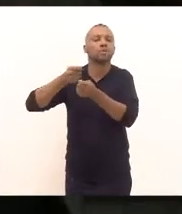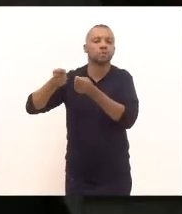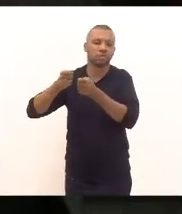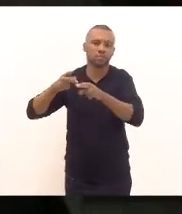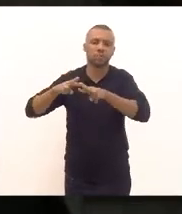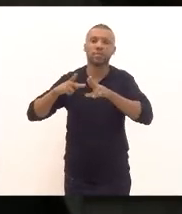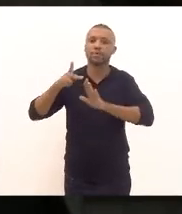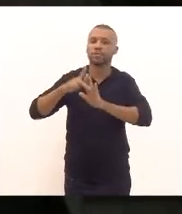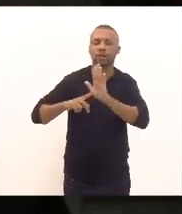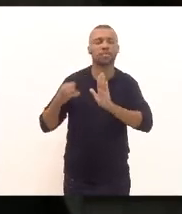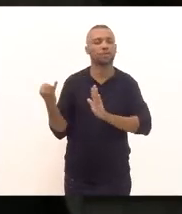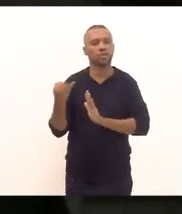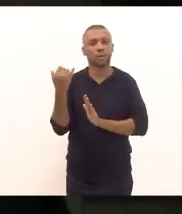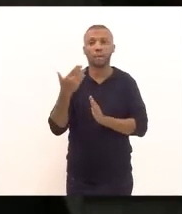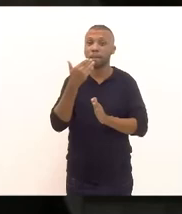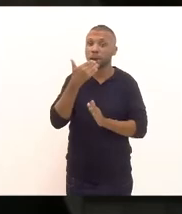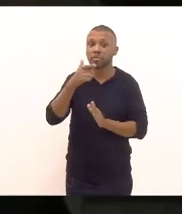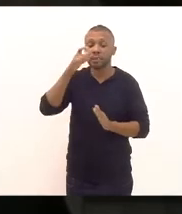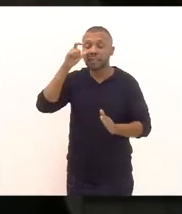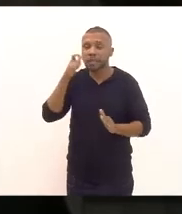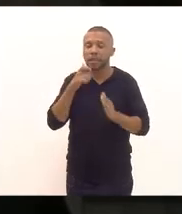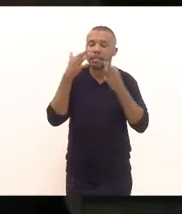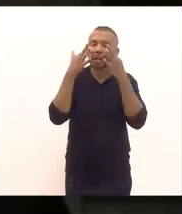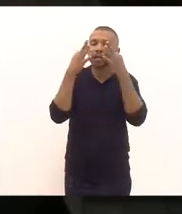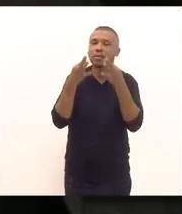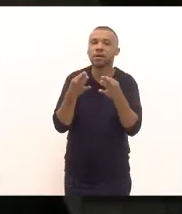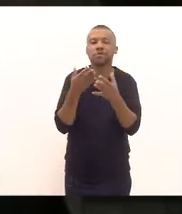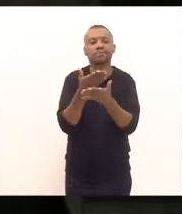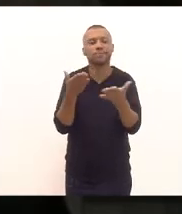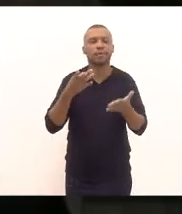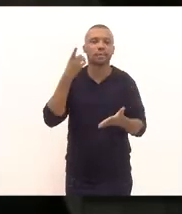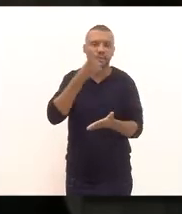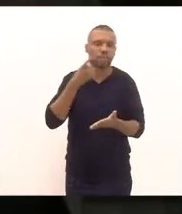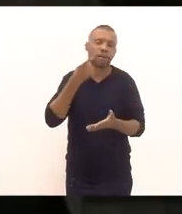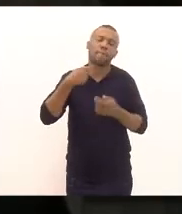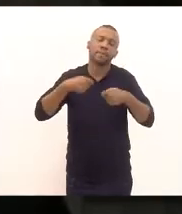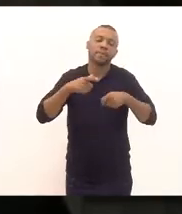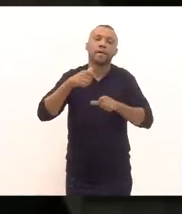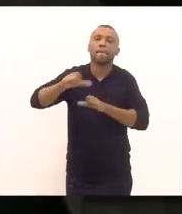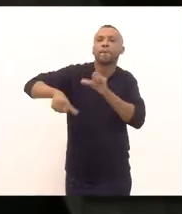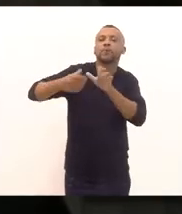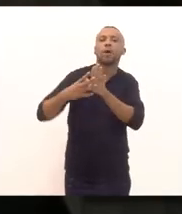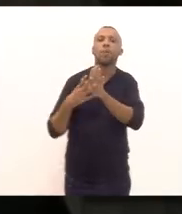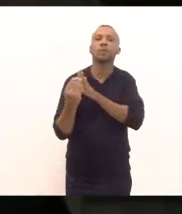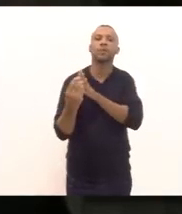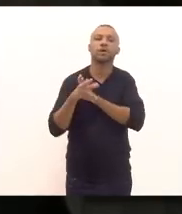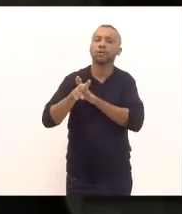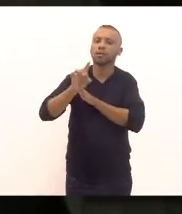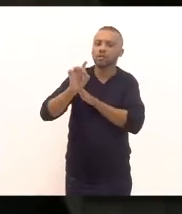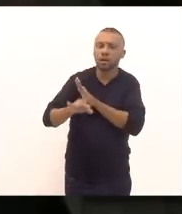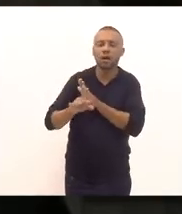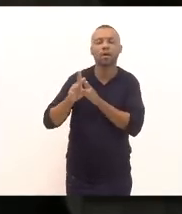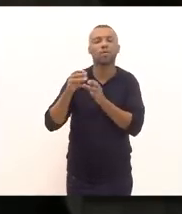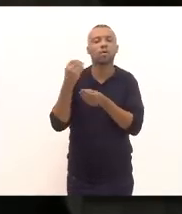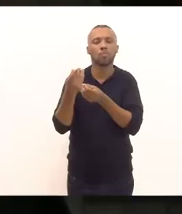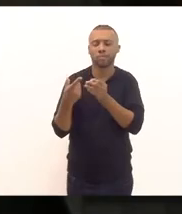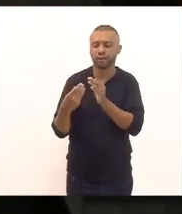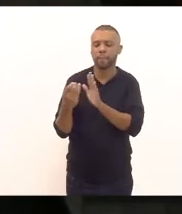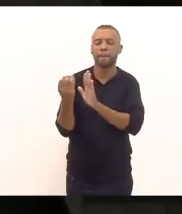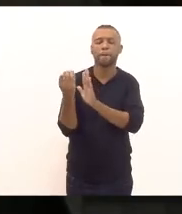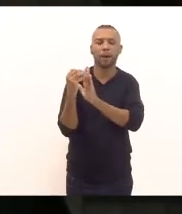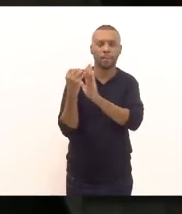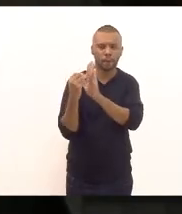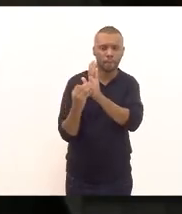que a gente pede todo interesse atenção dos deputados deputados que precisam redefinir o modelo não apenas em relação à composição